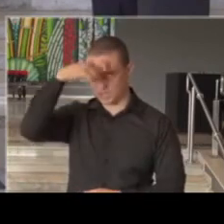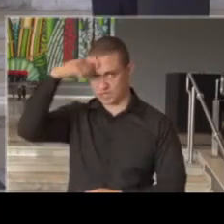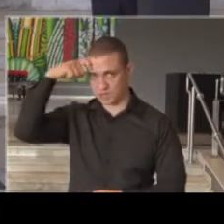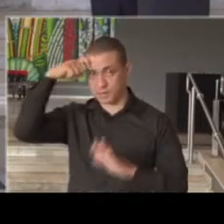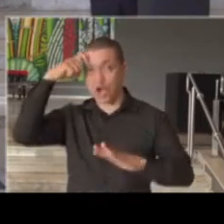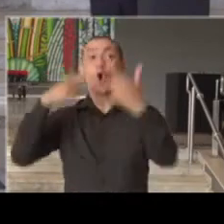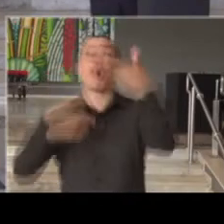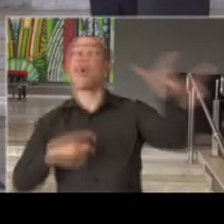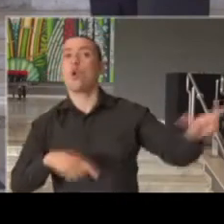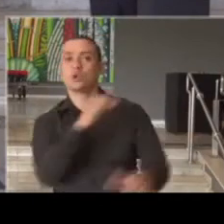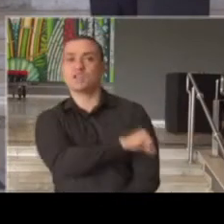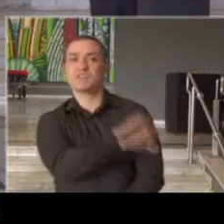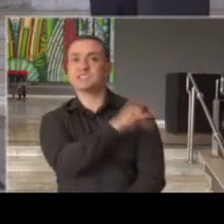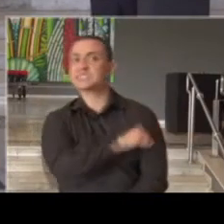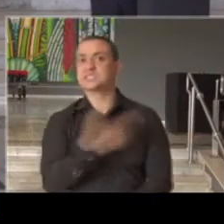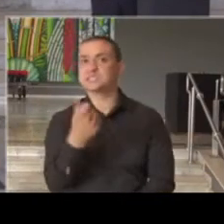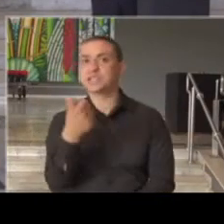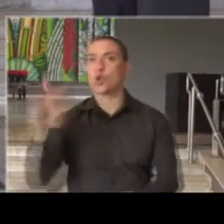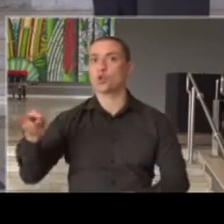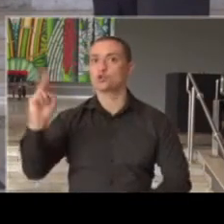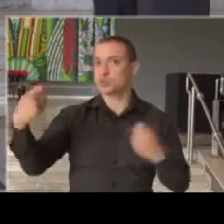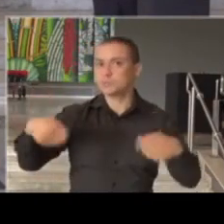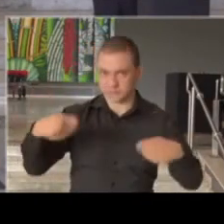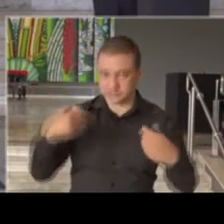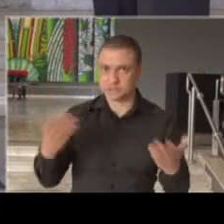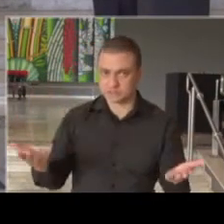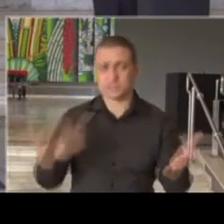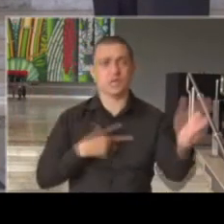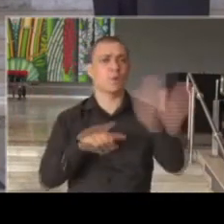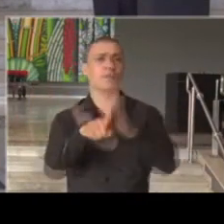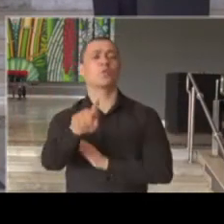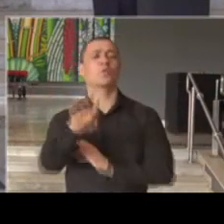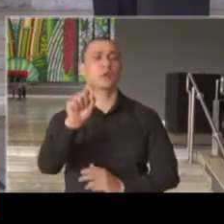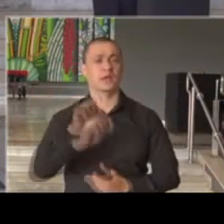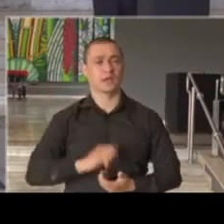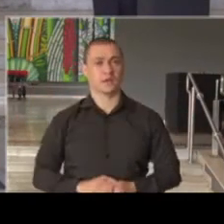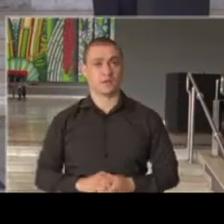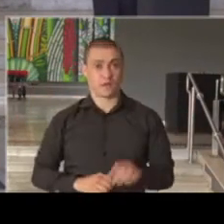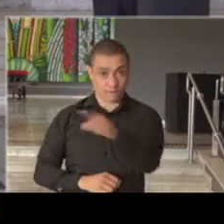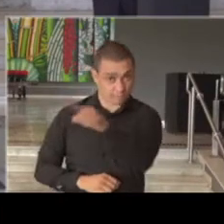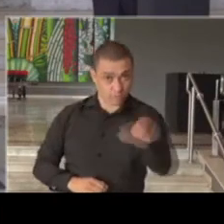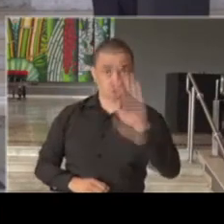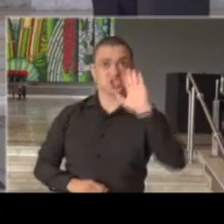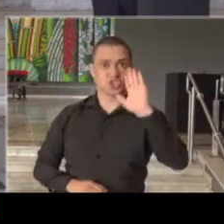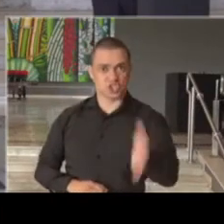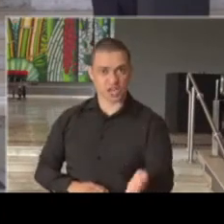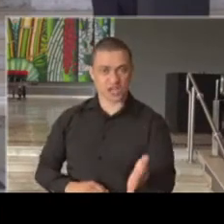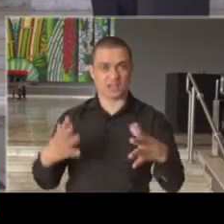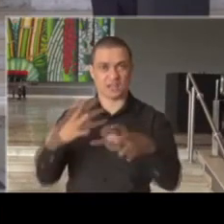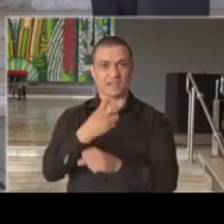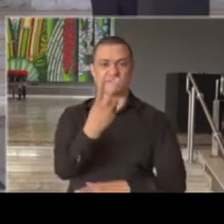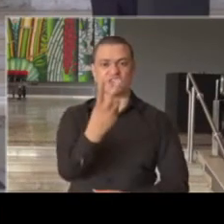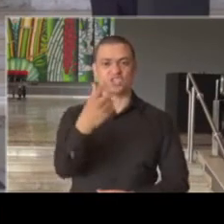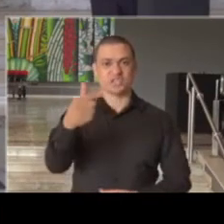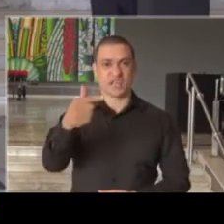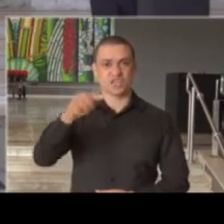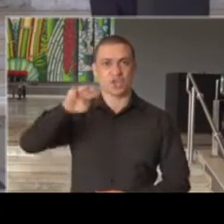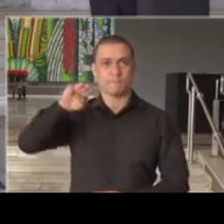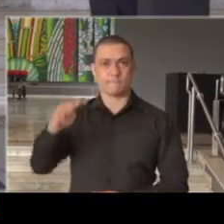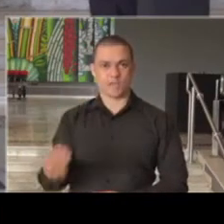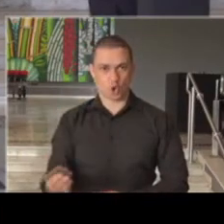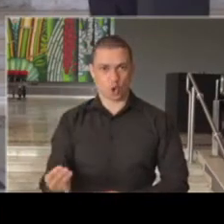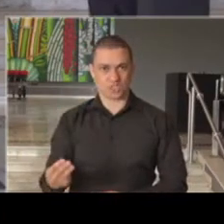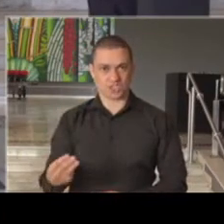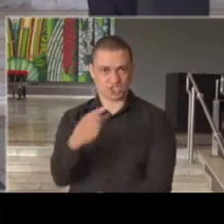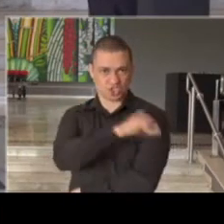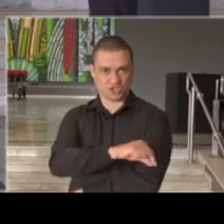de imunização vão ter que continuar. A minha pergunta é, vocês já têm esses 27 milhões anunciados hoje